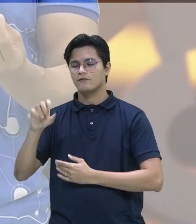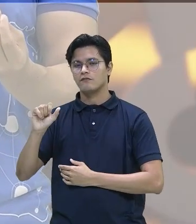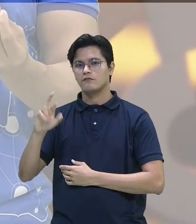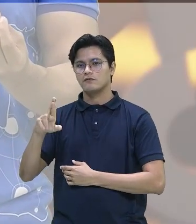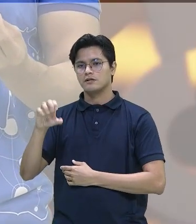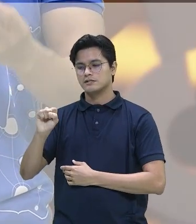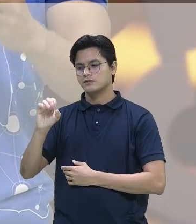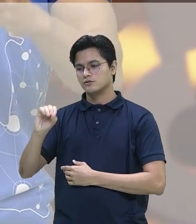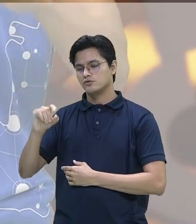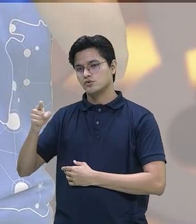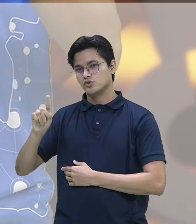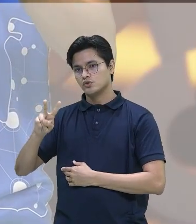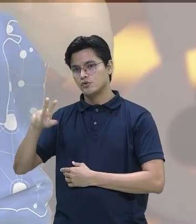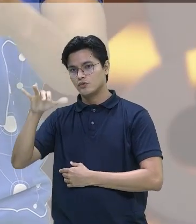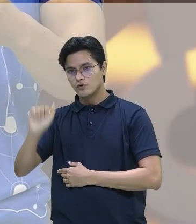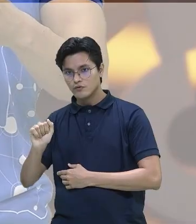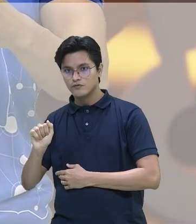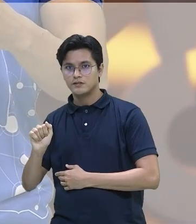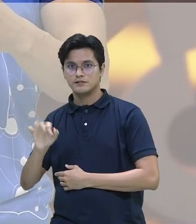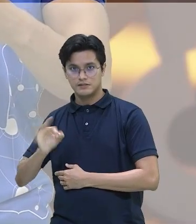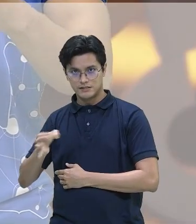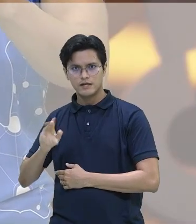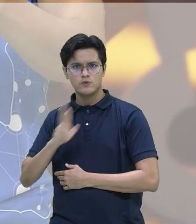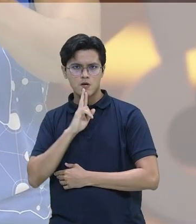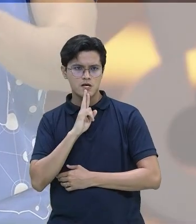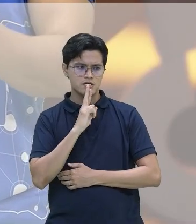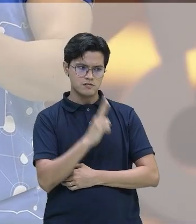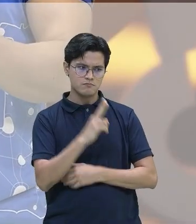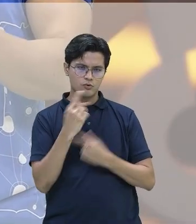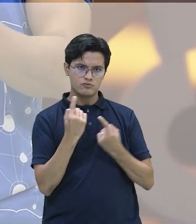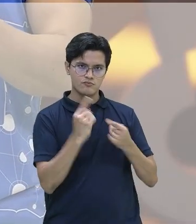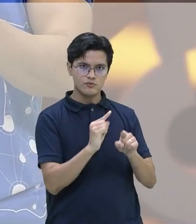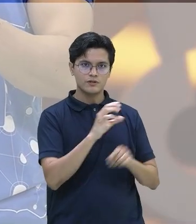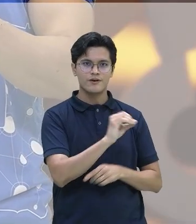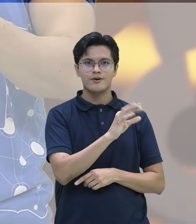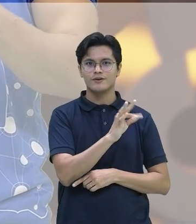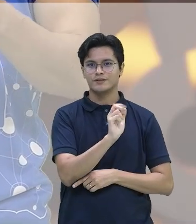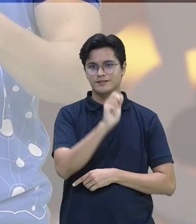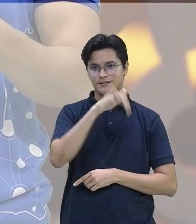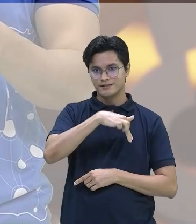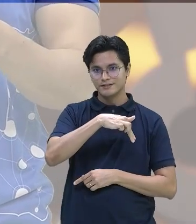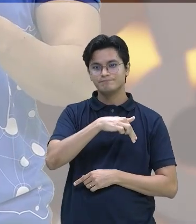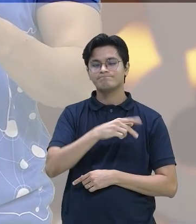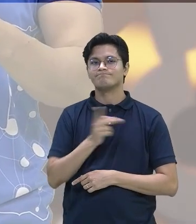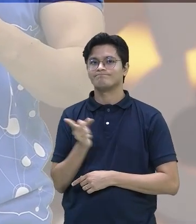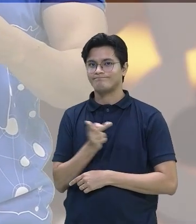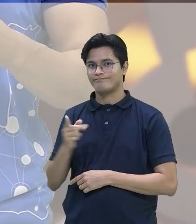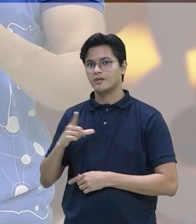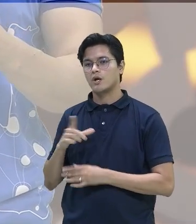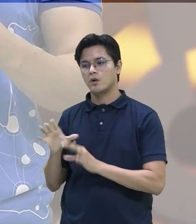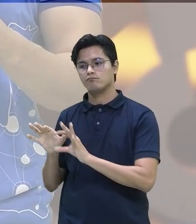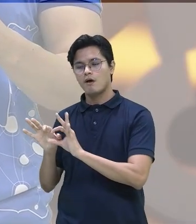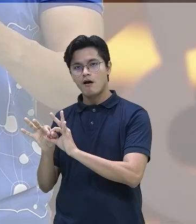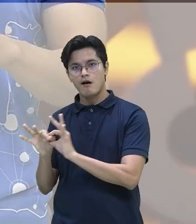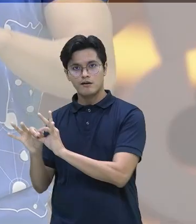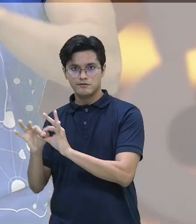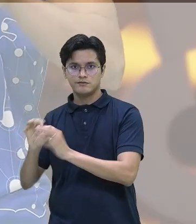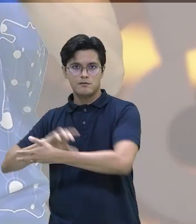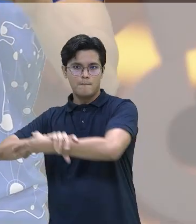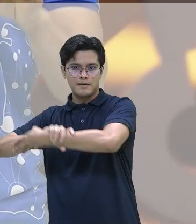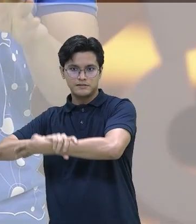lá à OTAN. Cada aliança prometia defesa mútua, em caso de ataque. Então, mexeu com